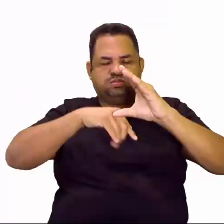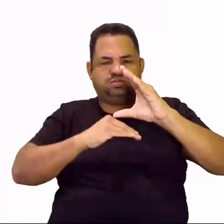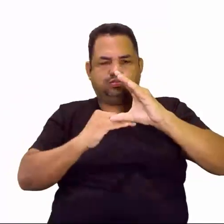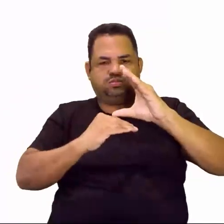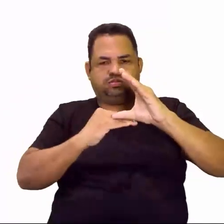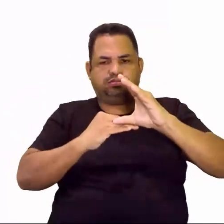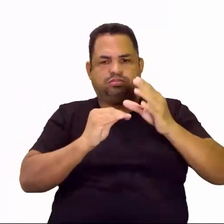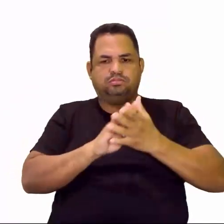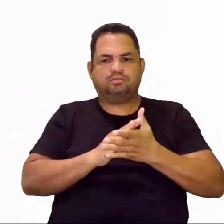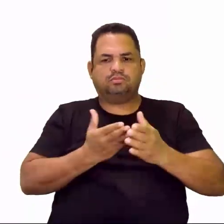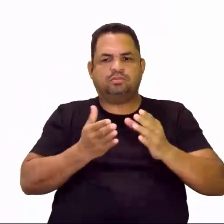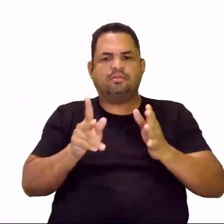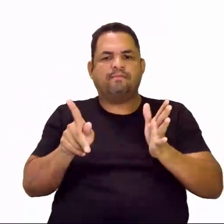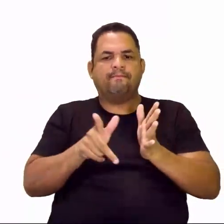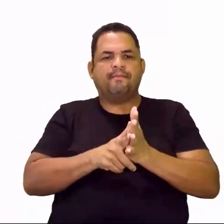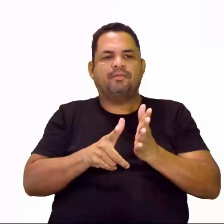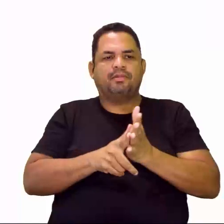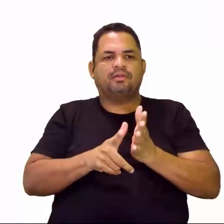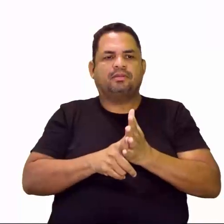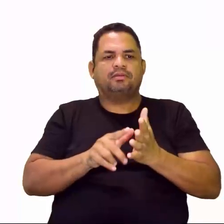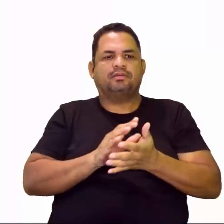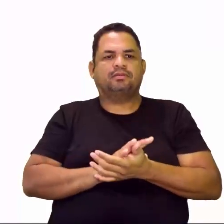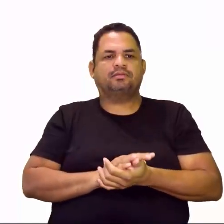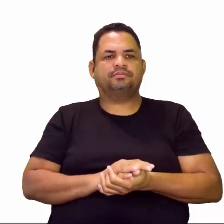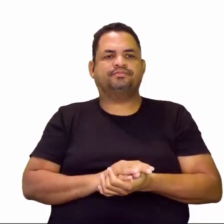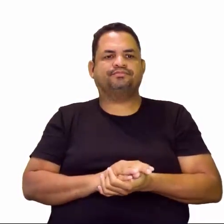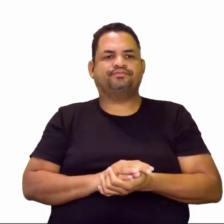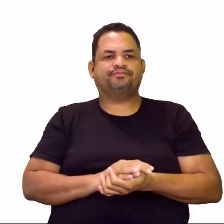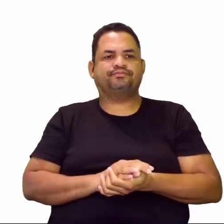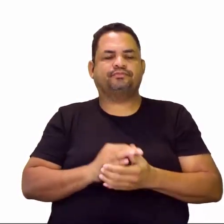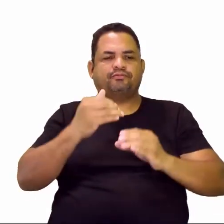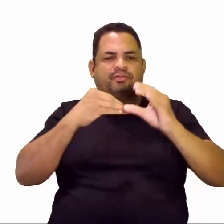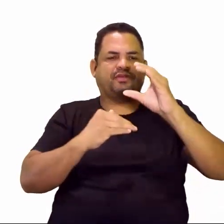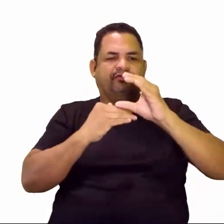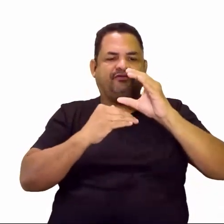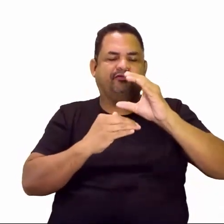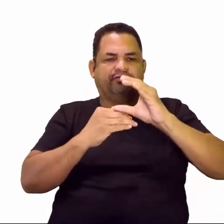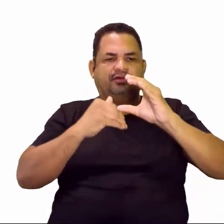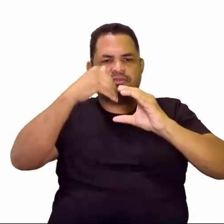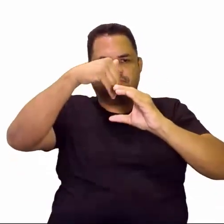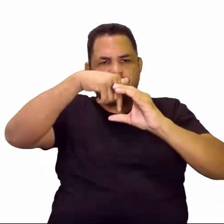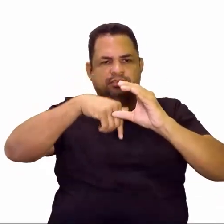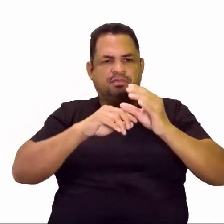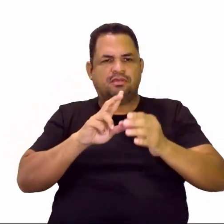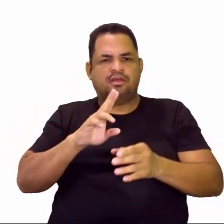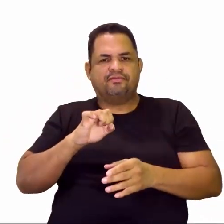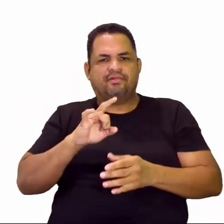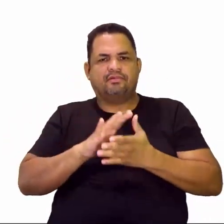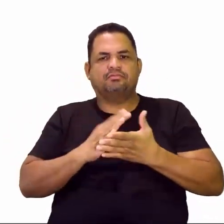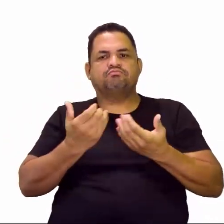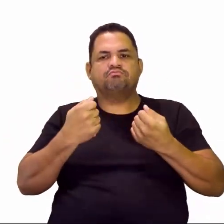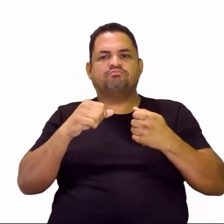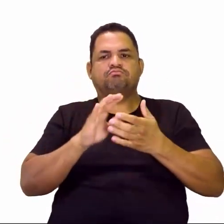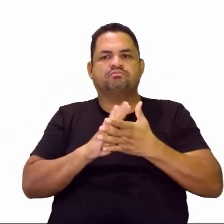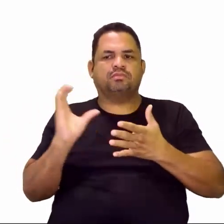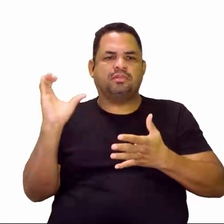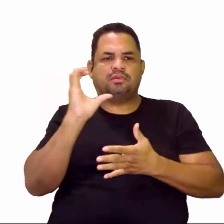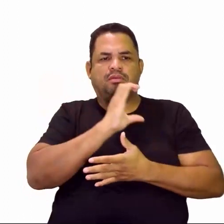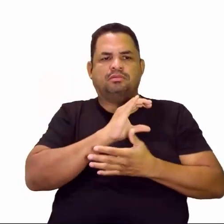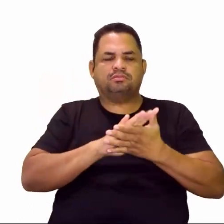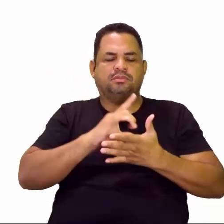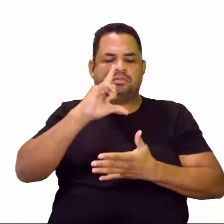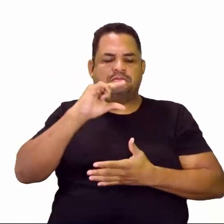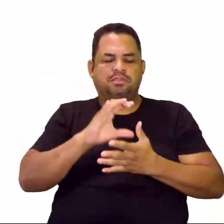utilizado é um papel de filtro. Filtração a vácuo é uma filtração que pode ser acelerada quando feita a